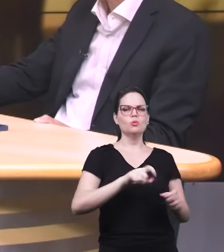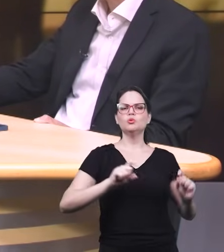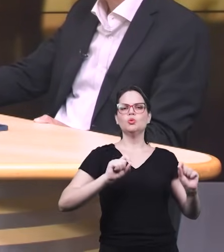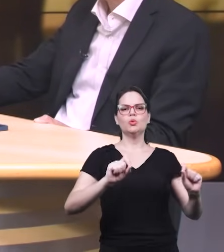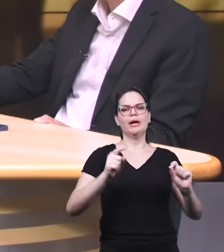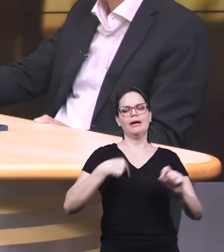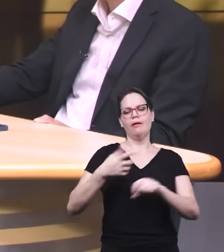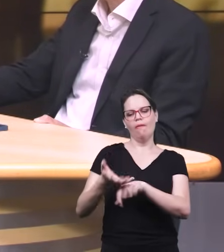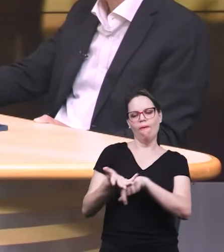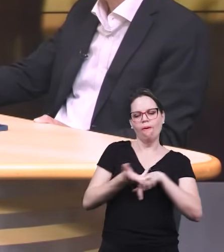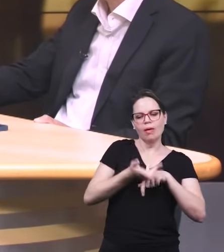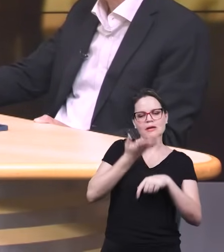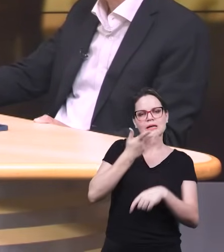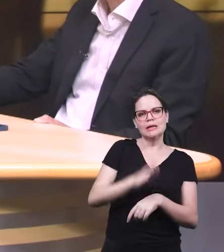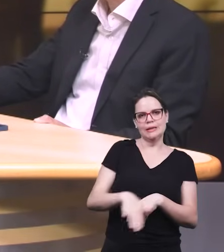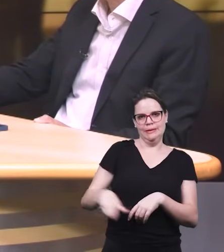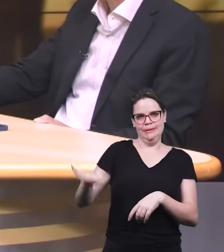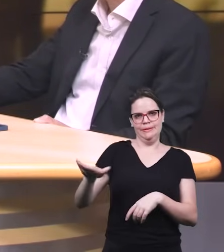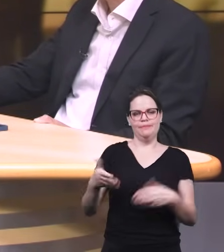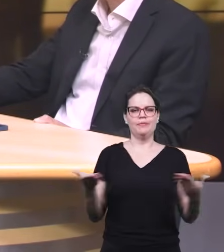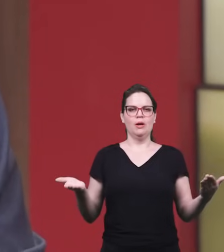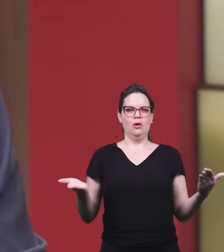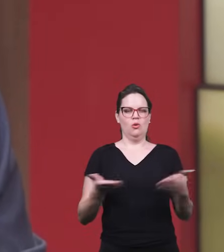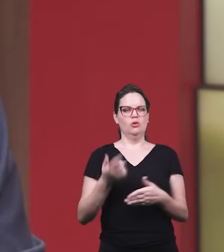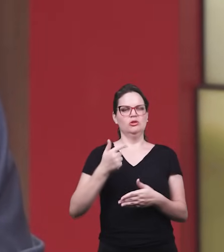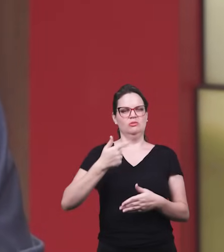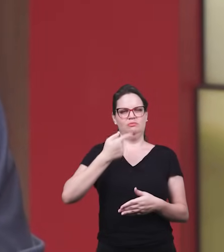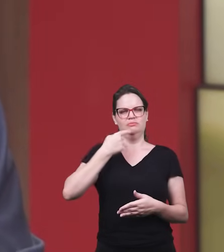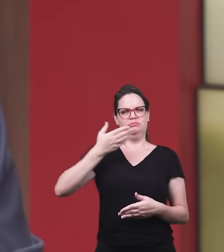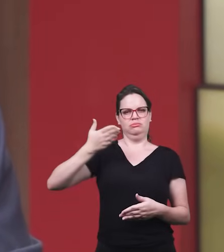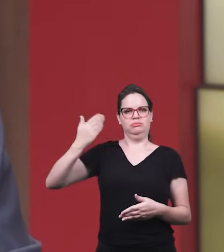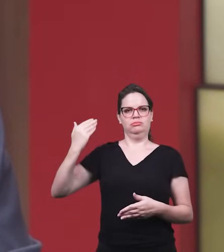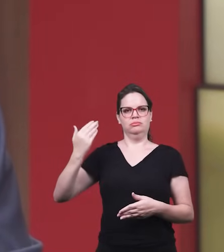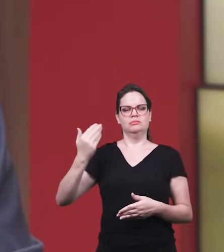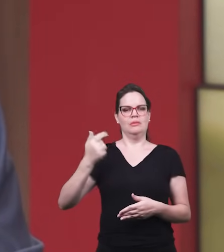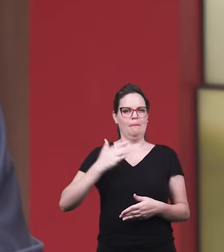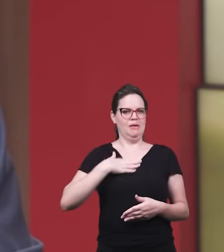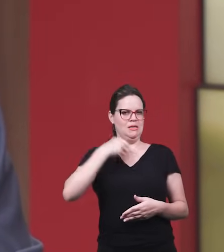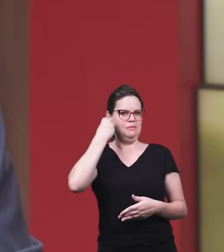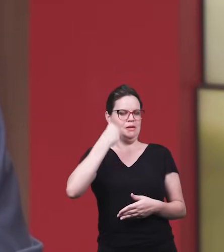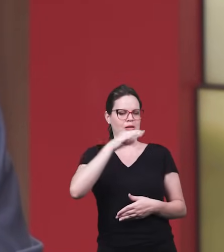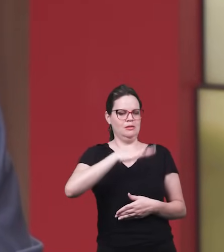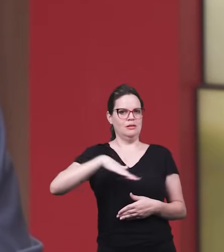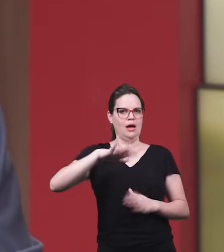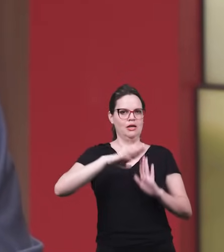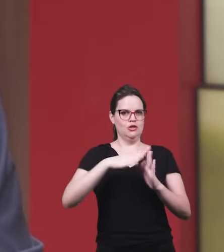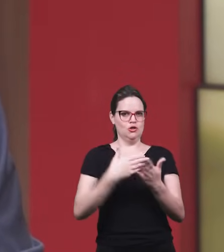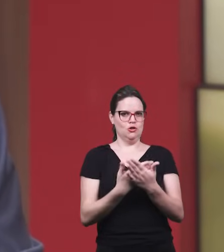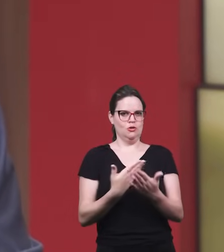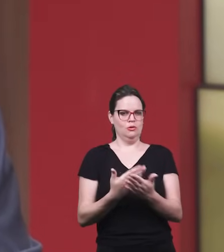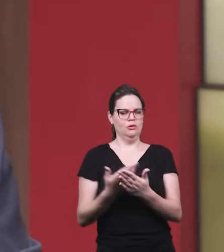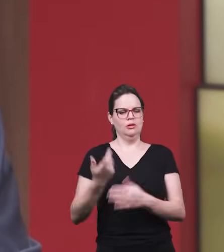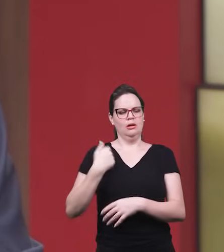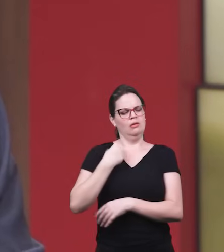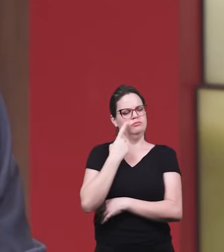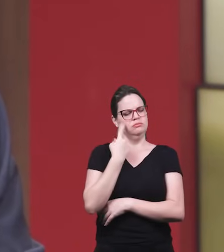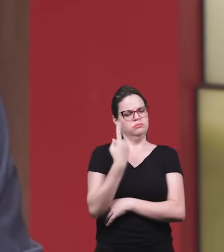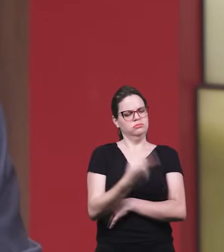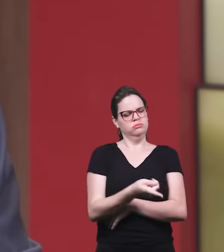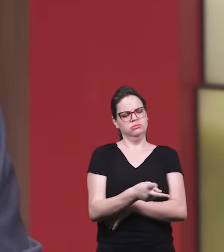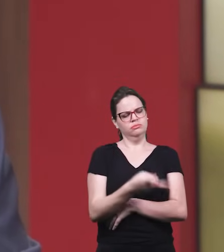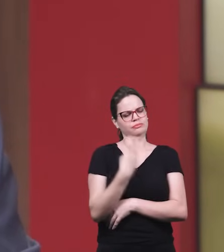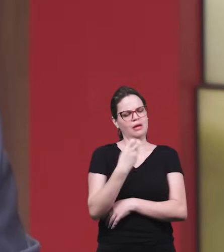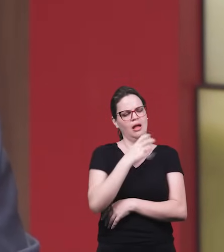atrás, até por experiência profissional, nós vimos as crianças um pouco mais resistentes